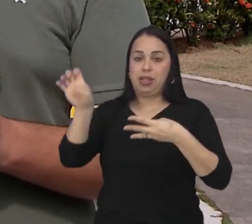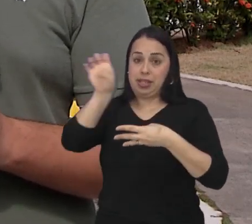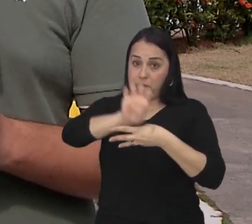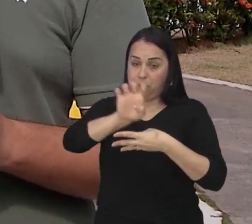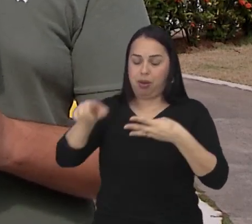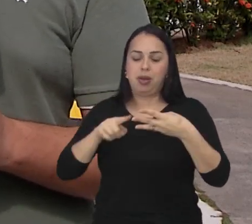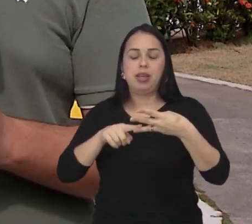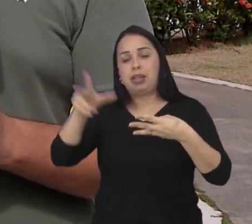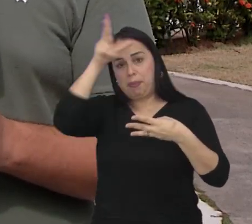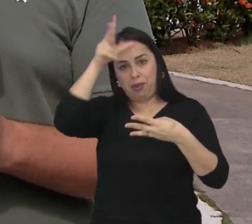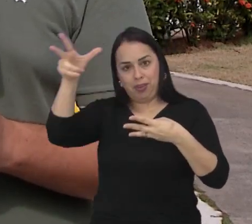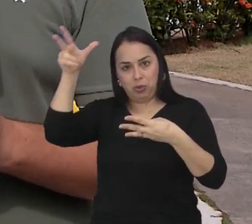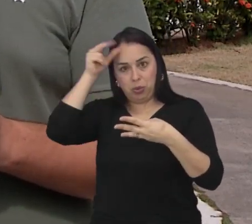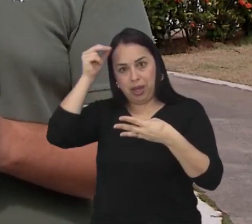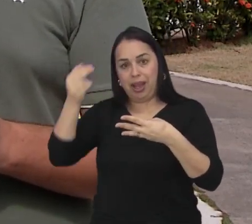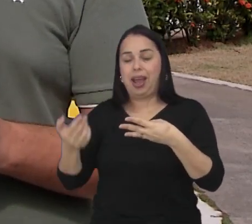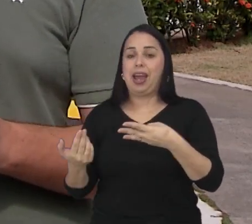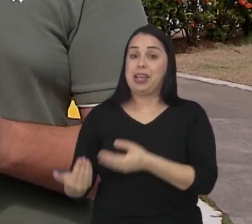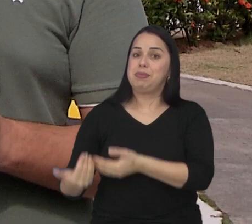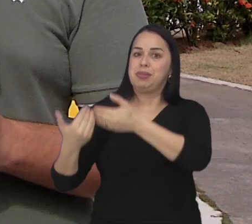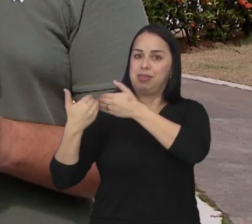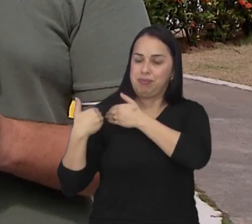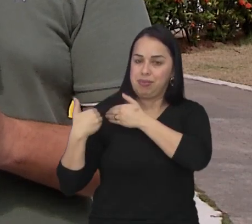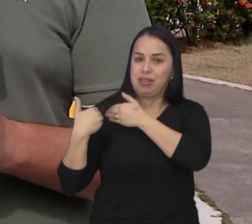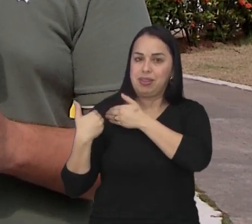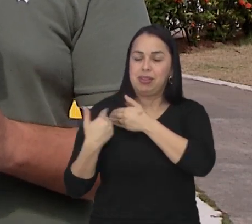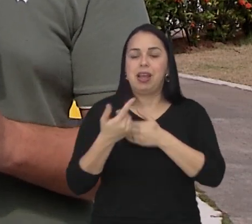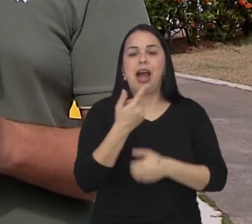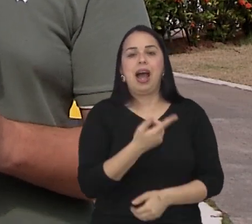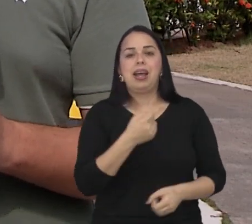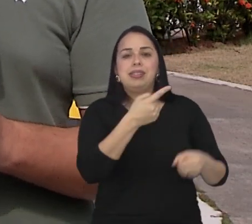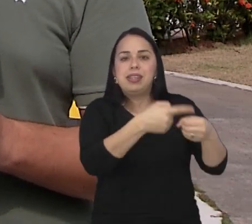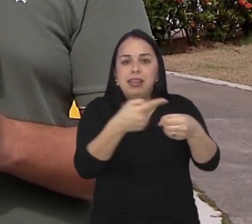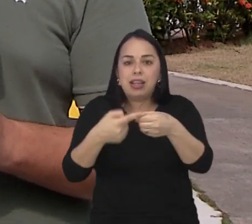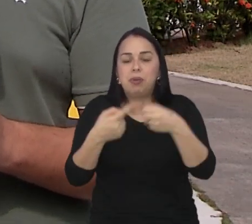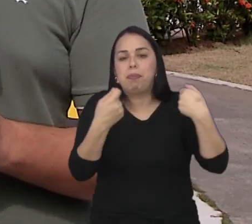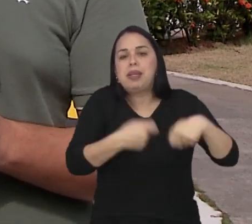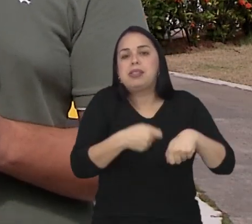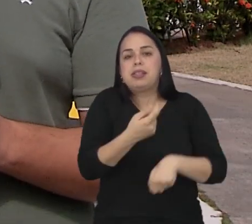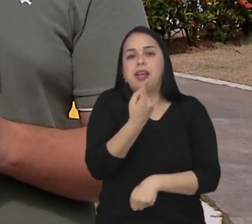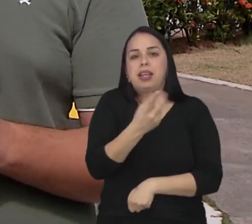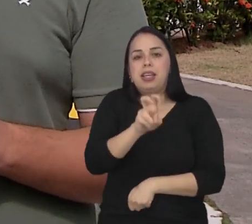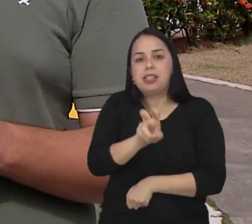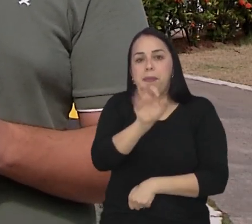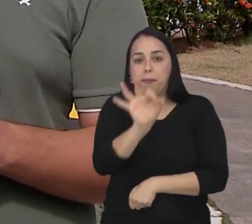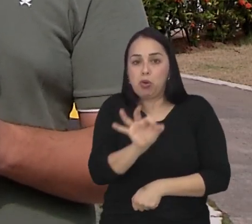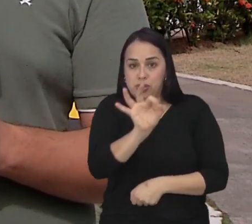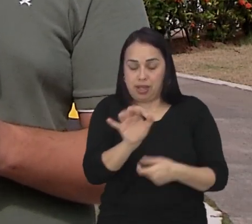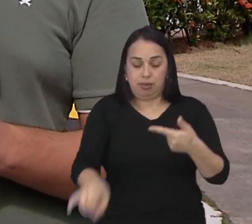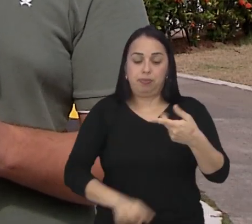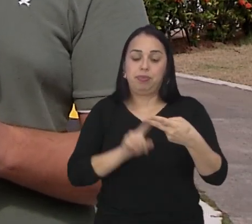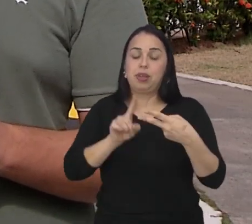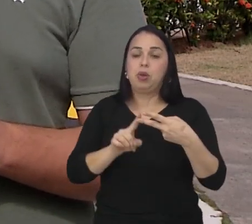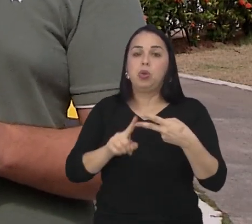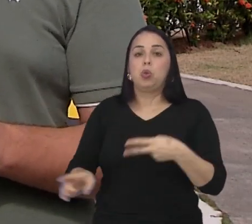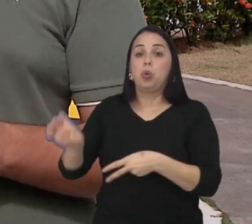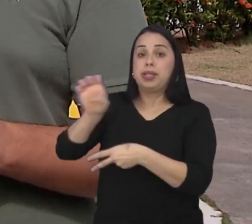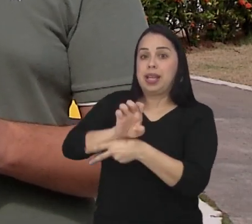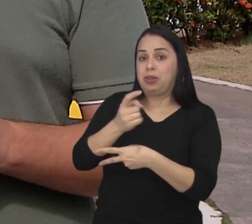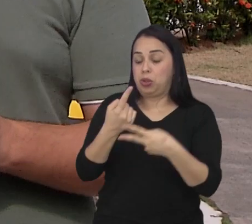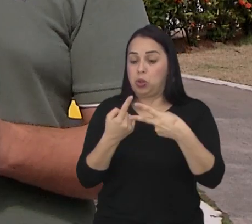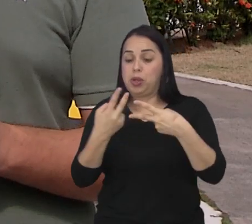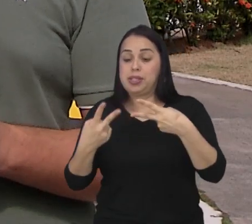governo federal estadual e municipal as cidades devem investir 15% da receita os estados